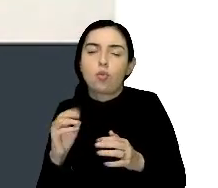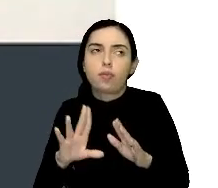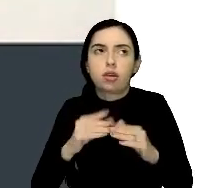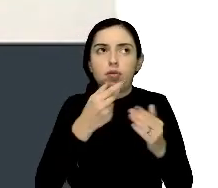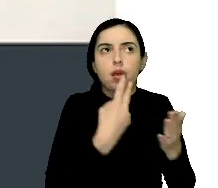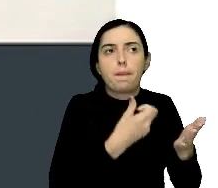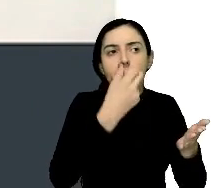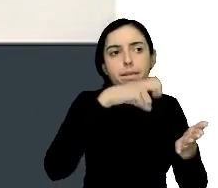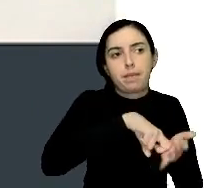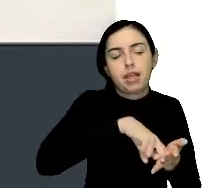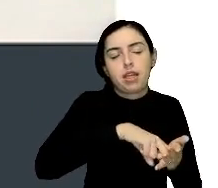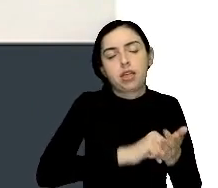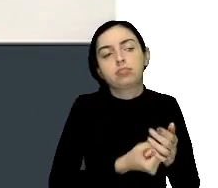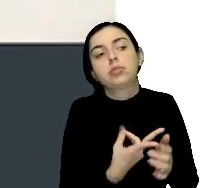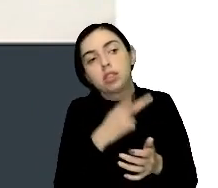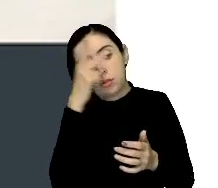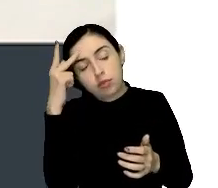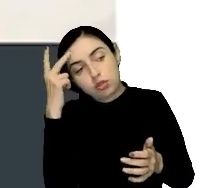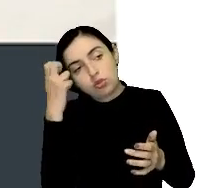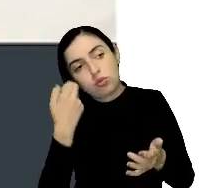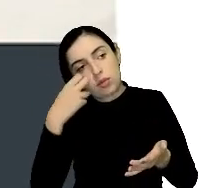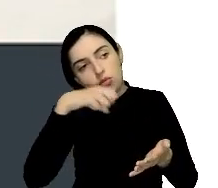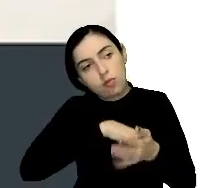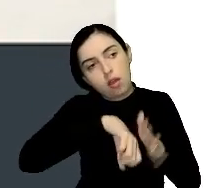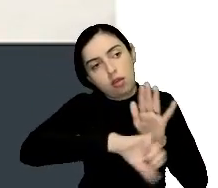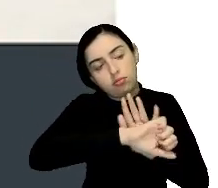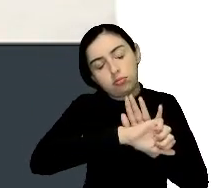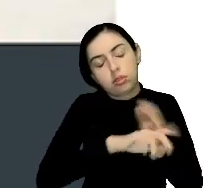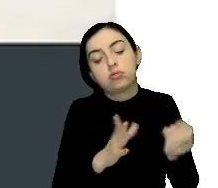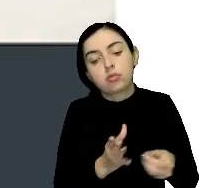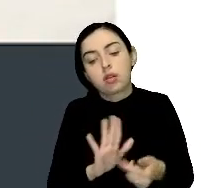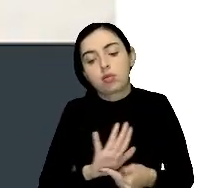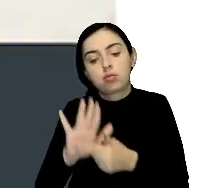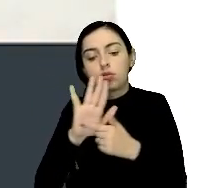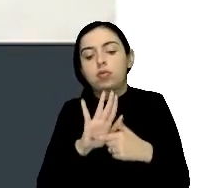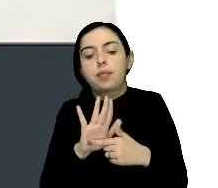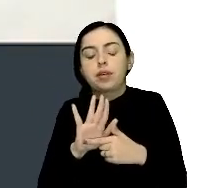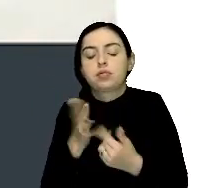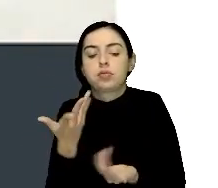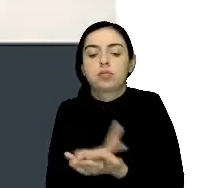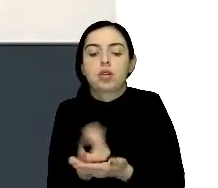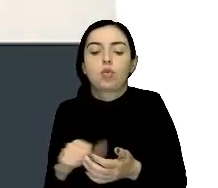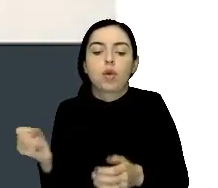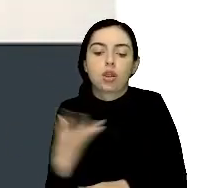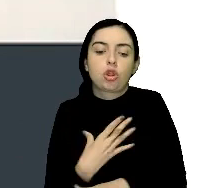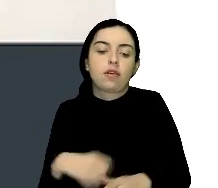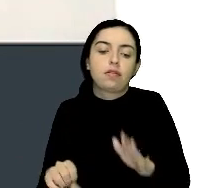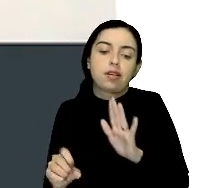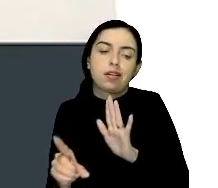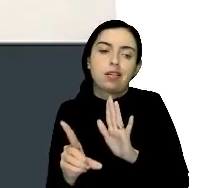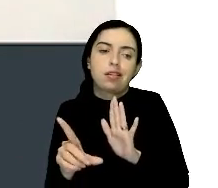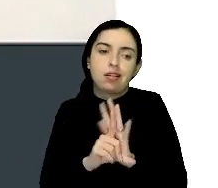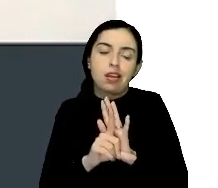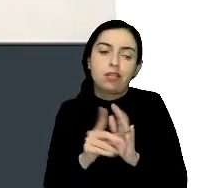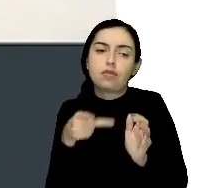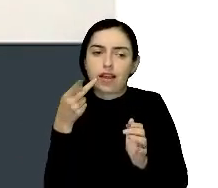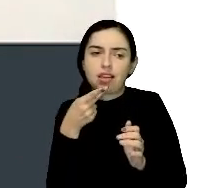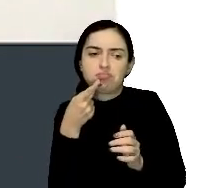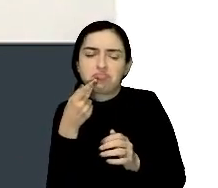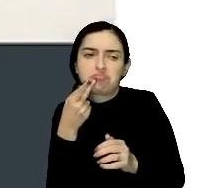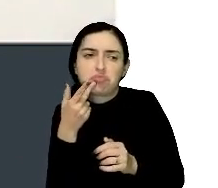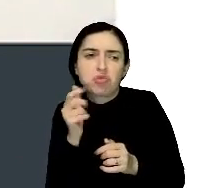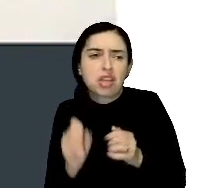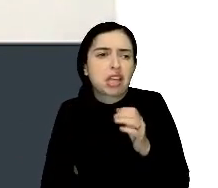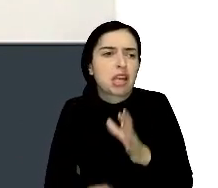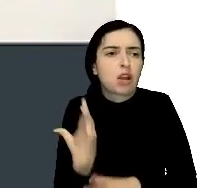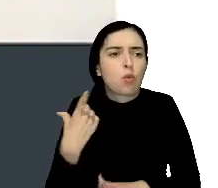de condenado. São as 3 formas de cooperação jurídica internacional que a nova lei dá. Talvez fosse mais interessante fazer uma lei de